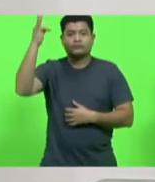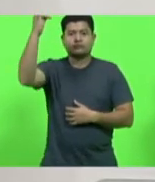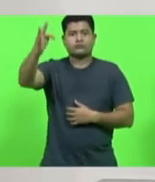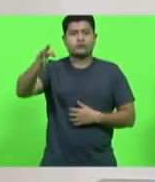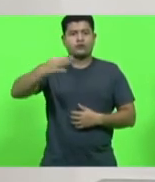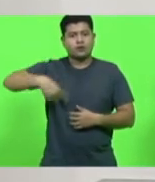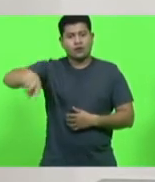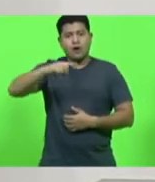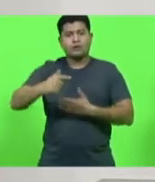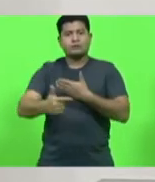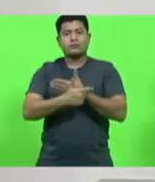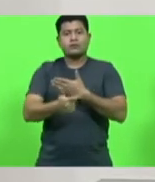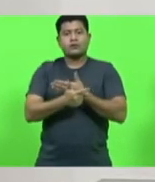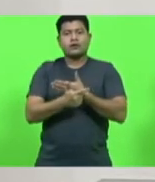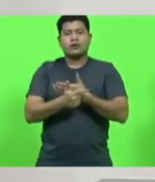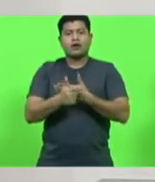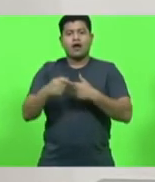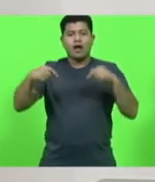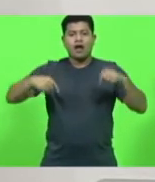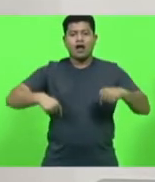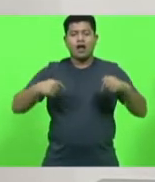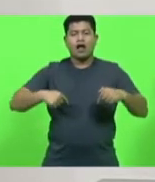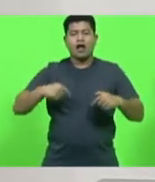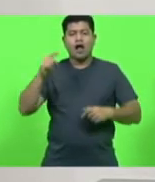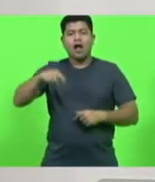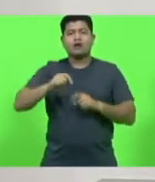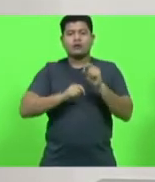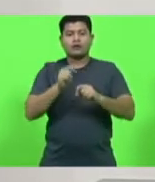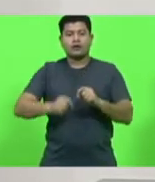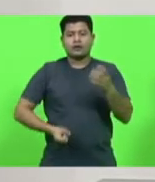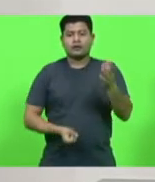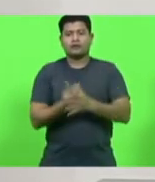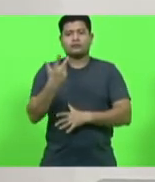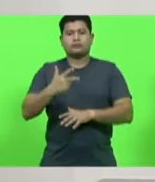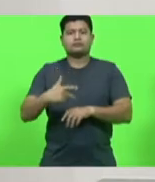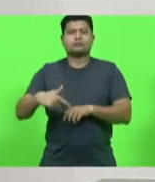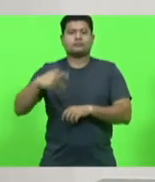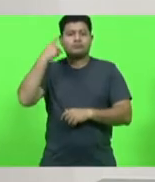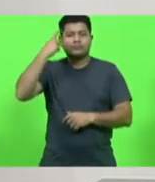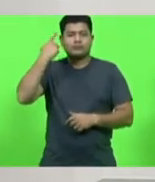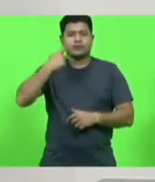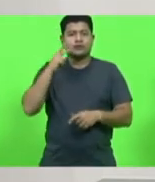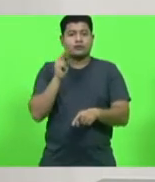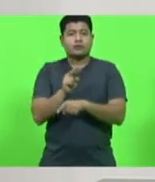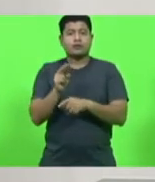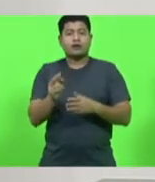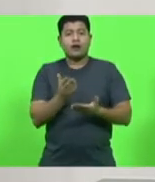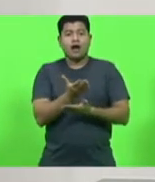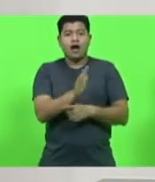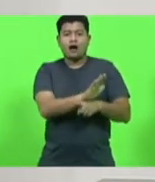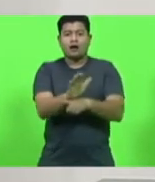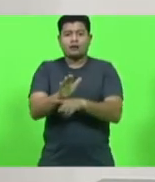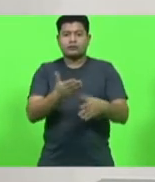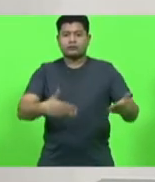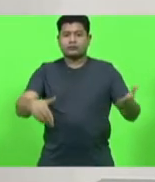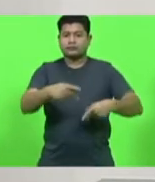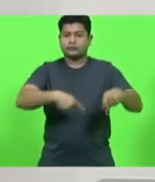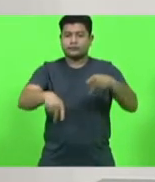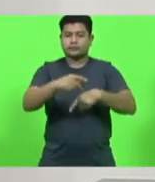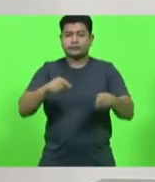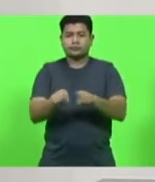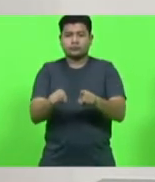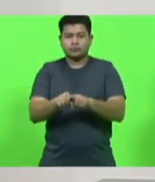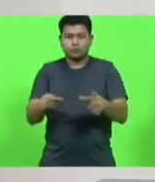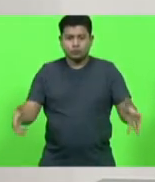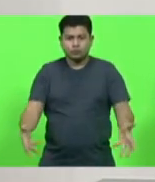papel como legisladores é construir políticas que protejam a população e que promovam a alavancagem econômica,